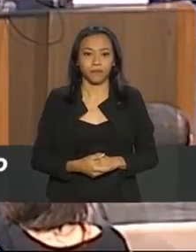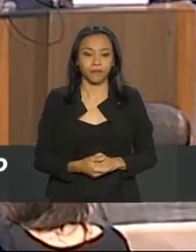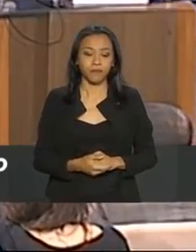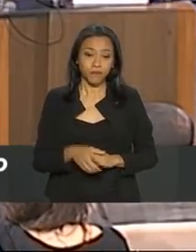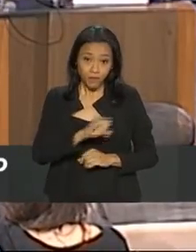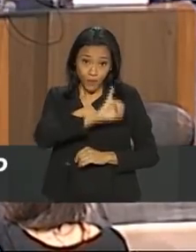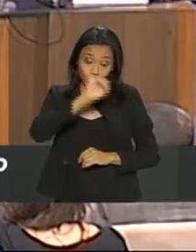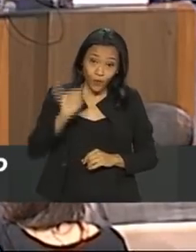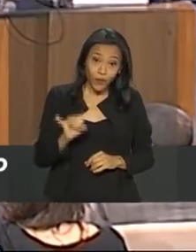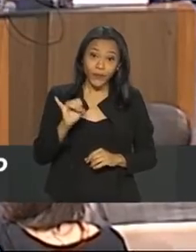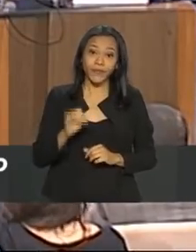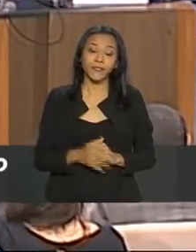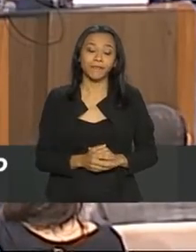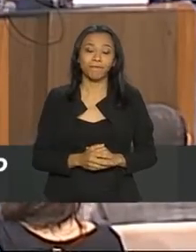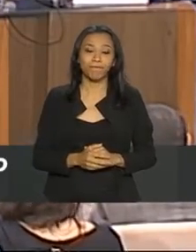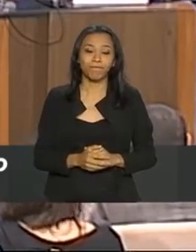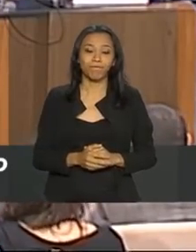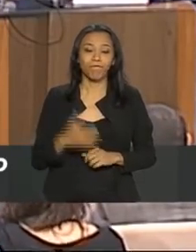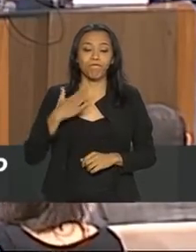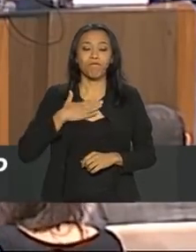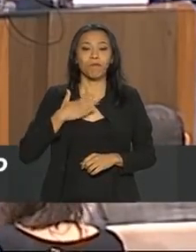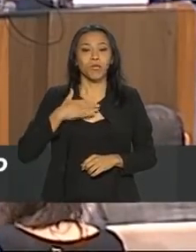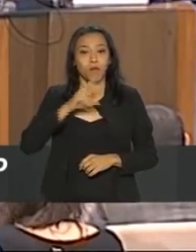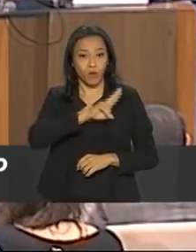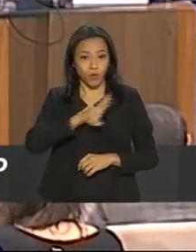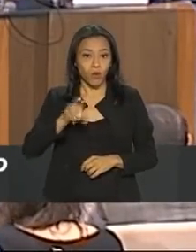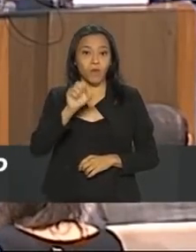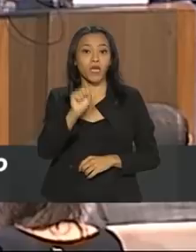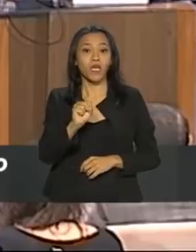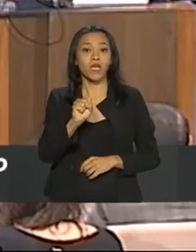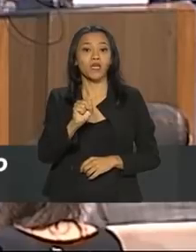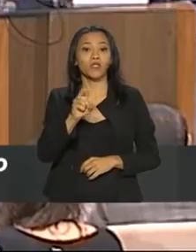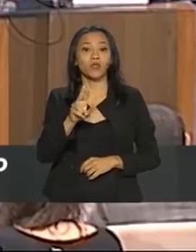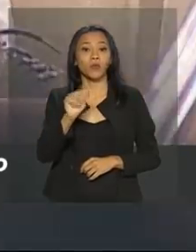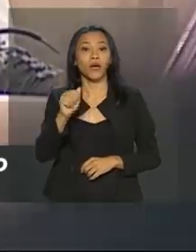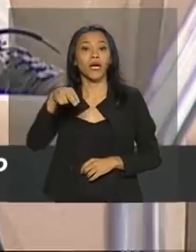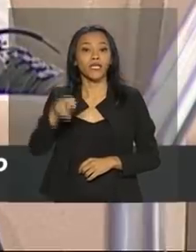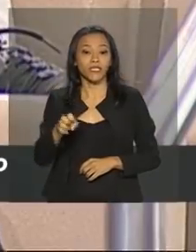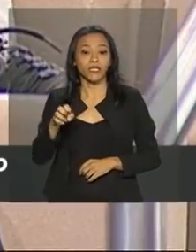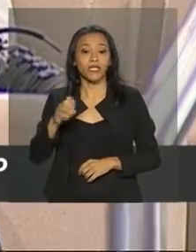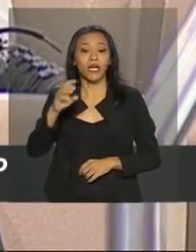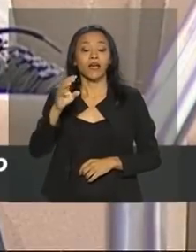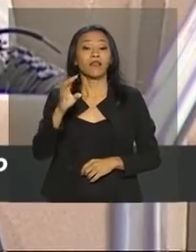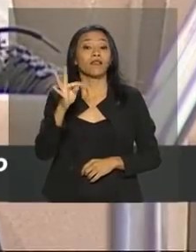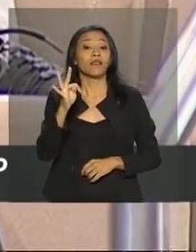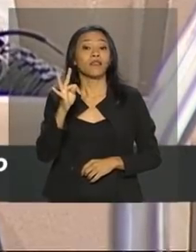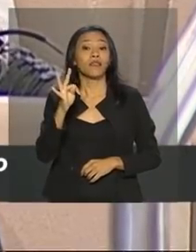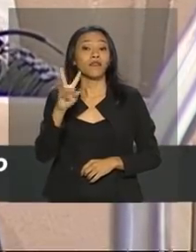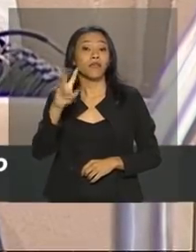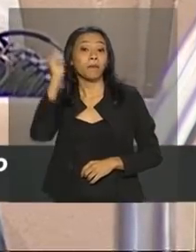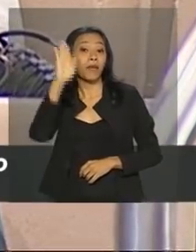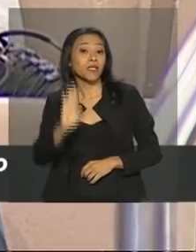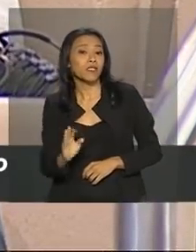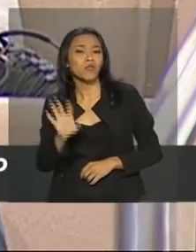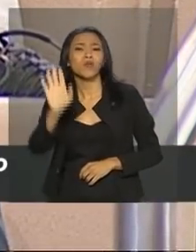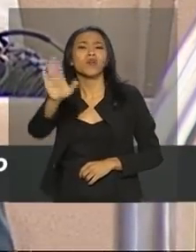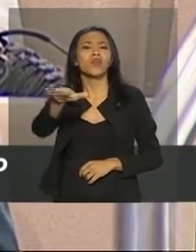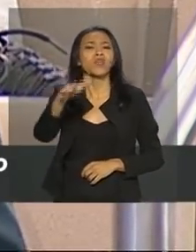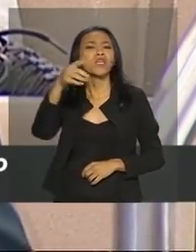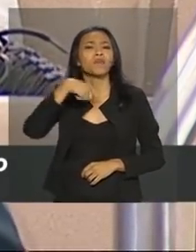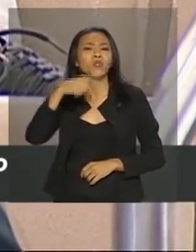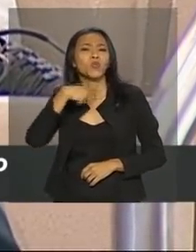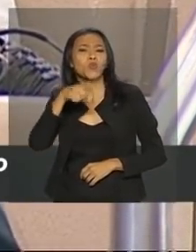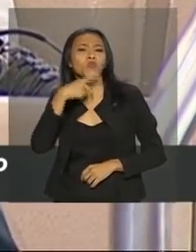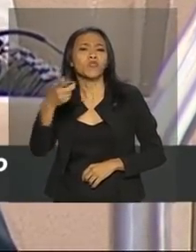foi aqui em cima é meu nome é sony da da tv brasil eu queria tirar uma dúvida em relação ao transporte que você falou